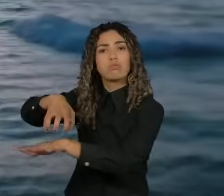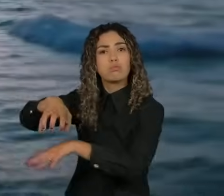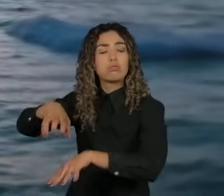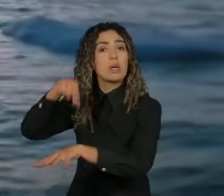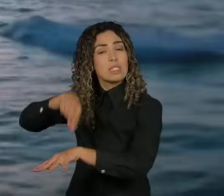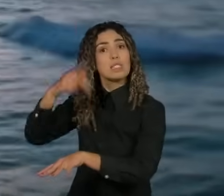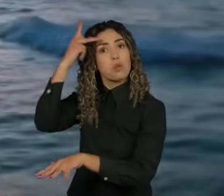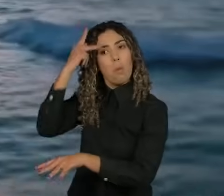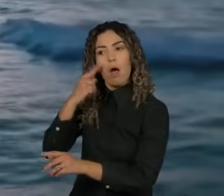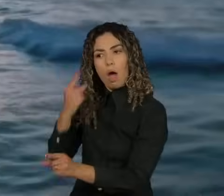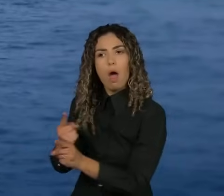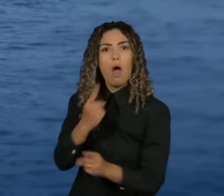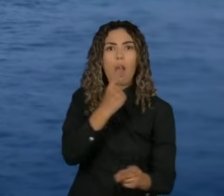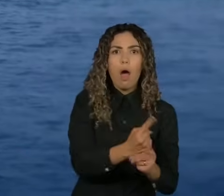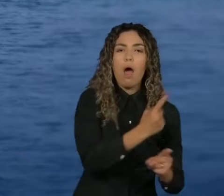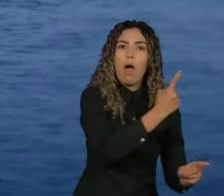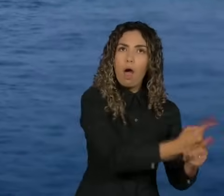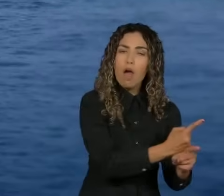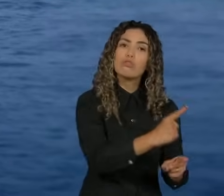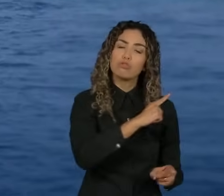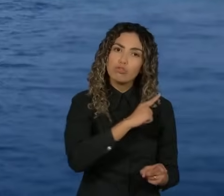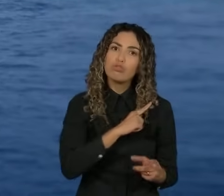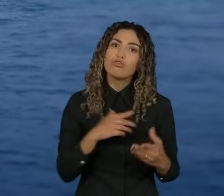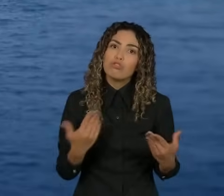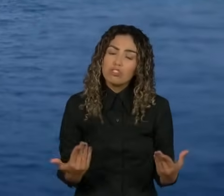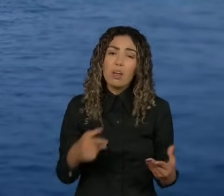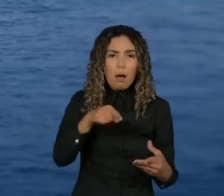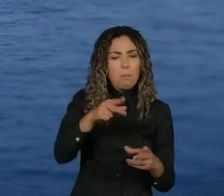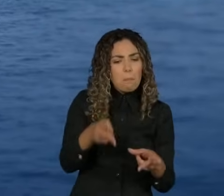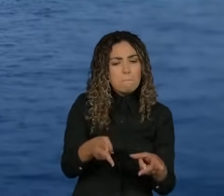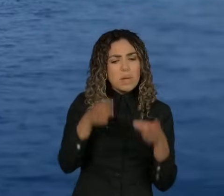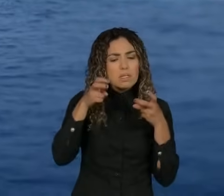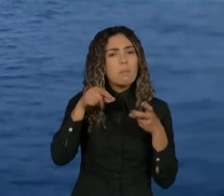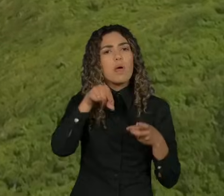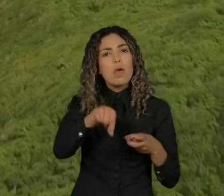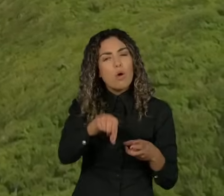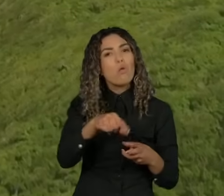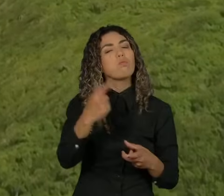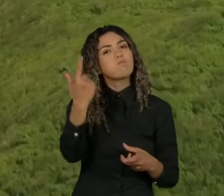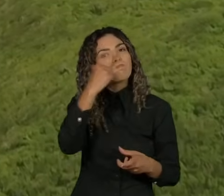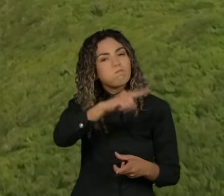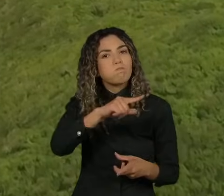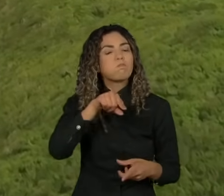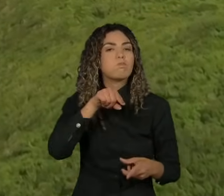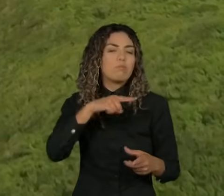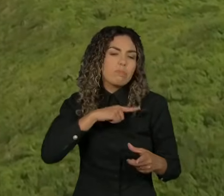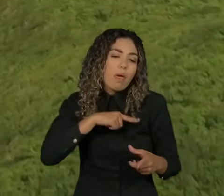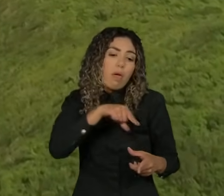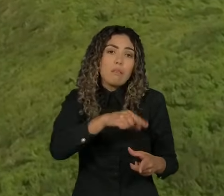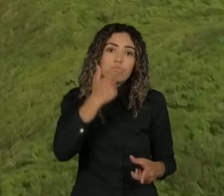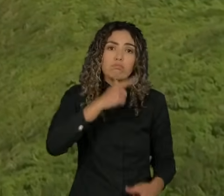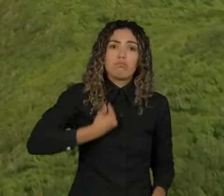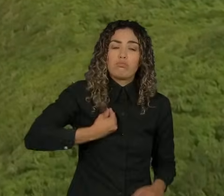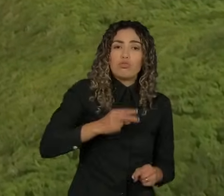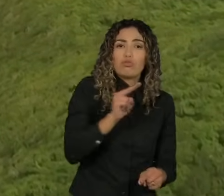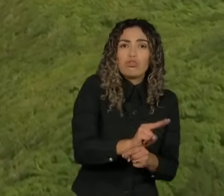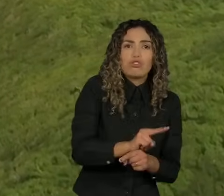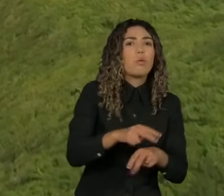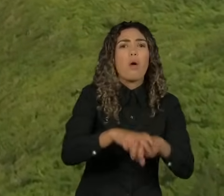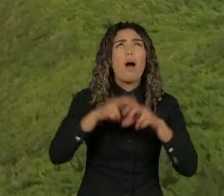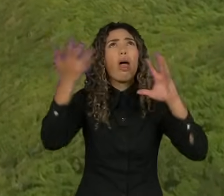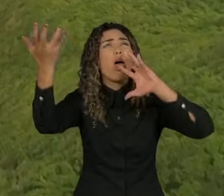só evoluíram nessas regiões, são mais frágeis diante de ameaças como perda de área natural,